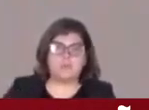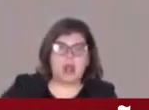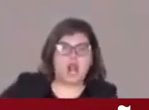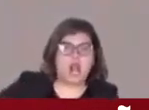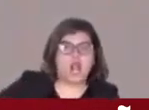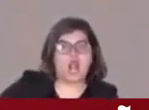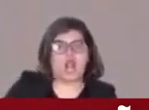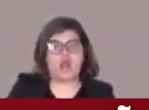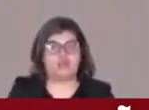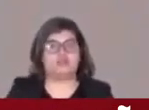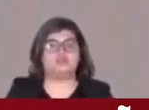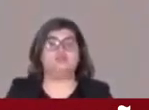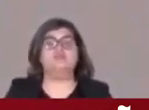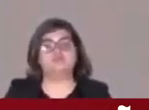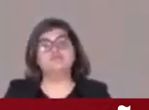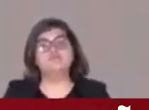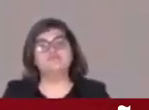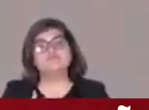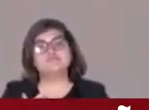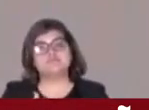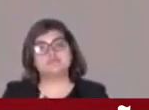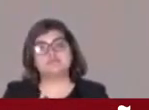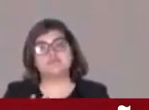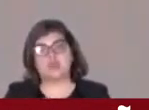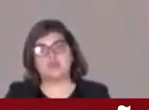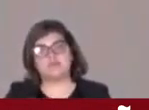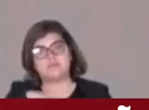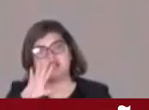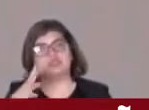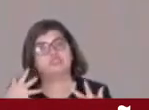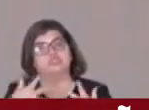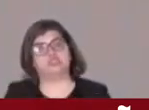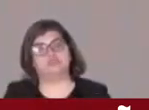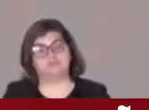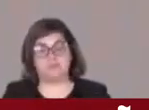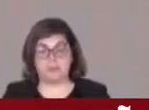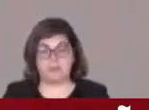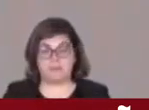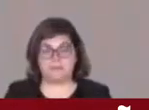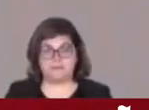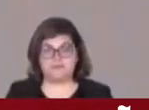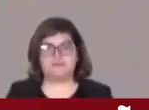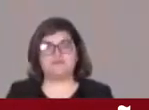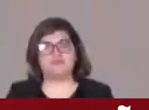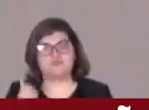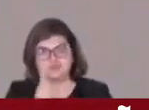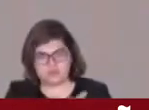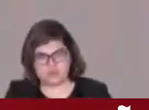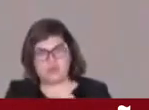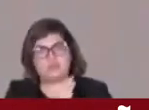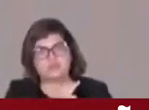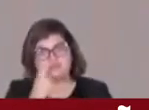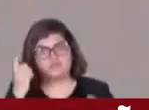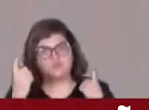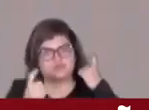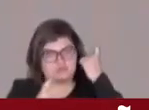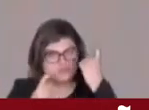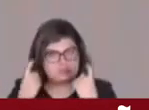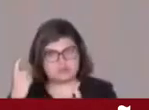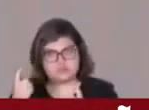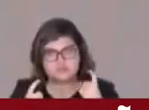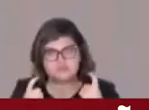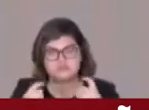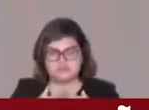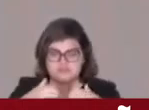instituições, é um campo um pouco mais delicado. Nós temos muita preocupação de distinguir